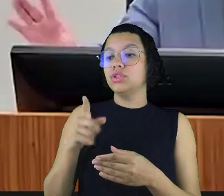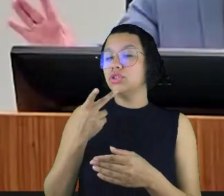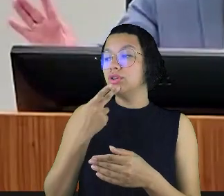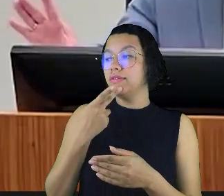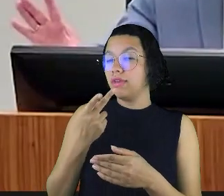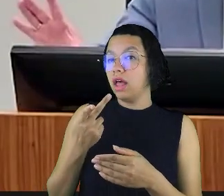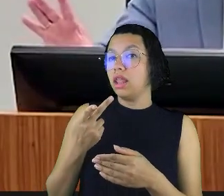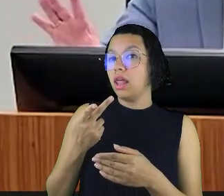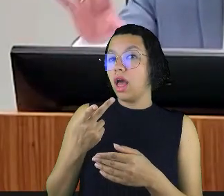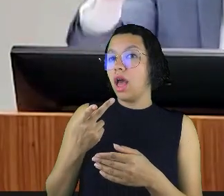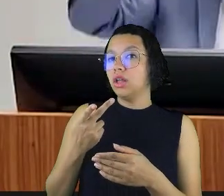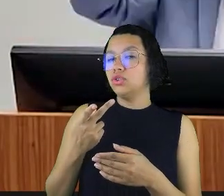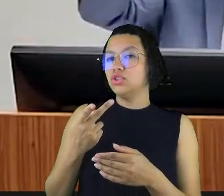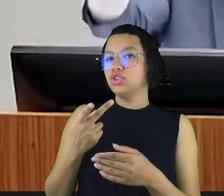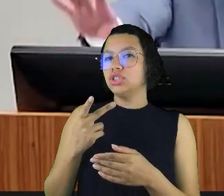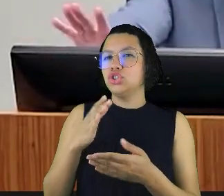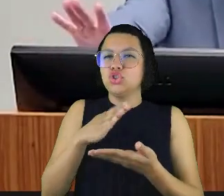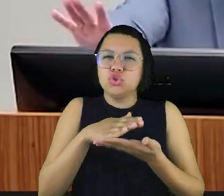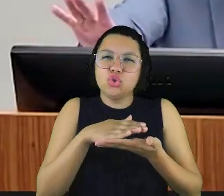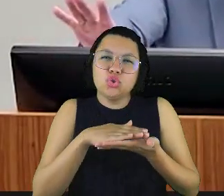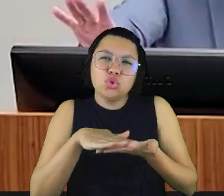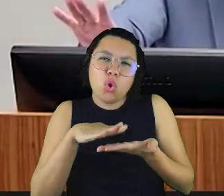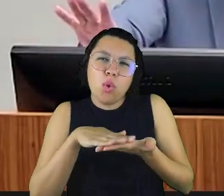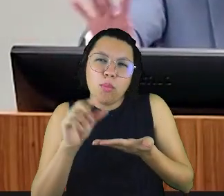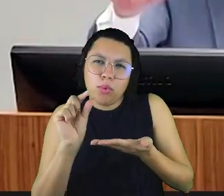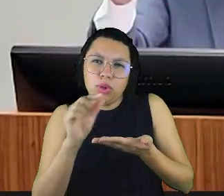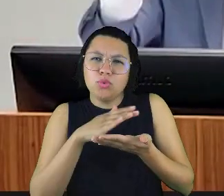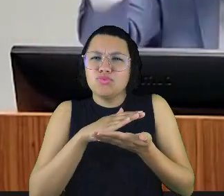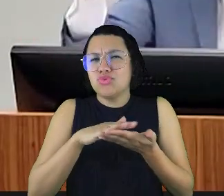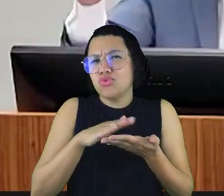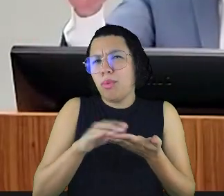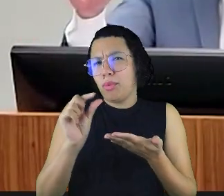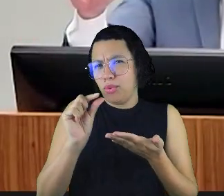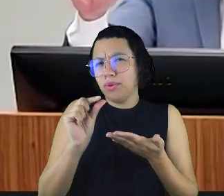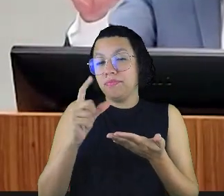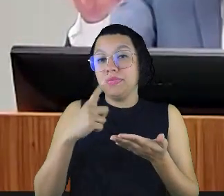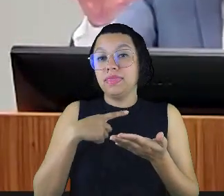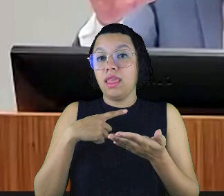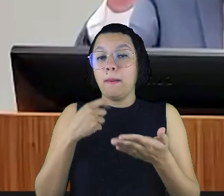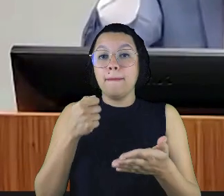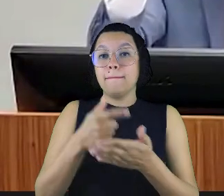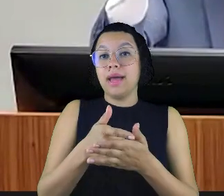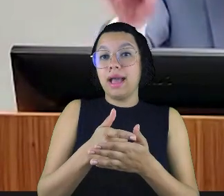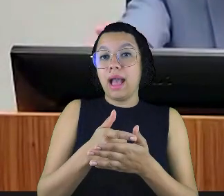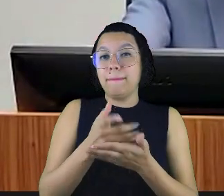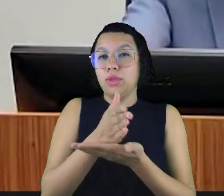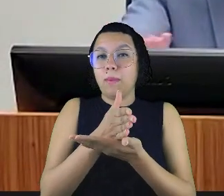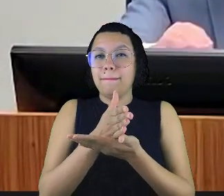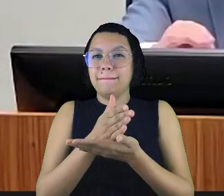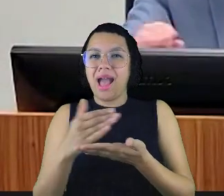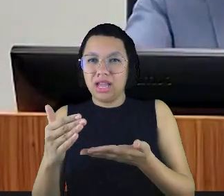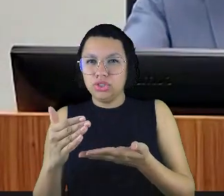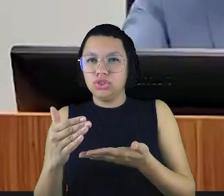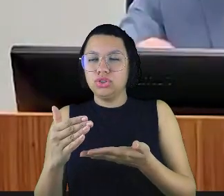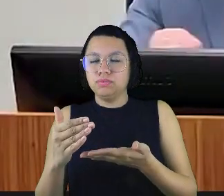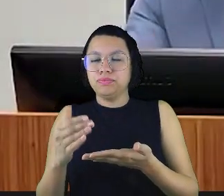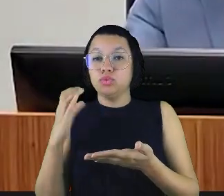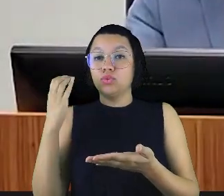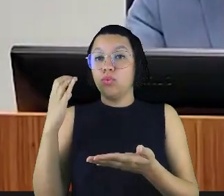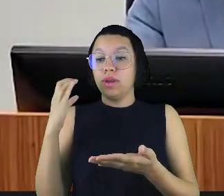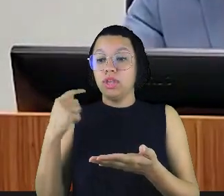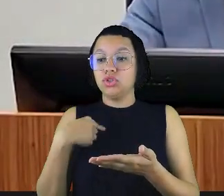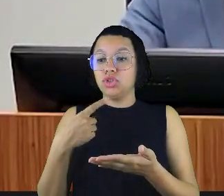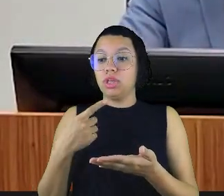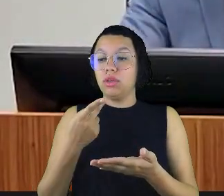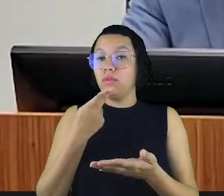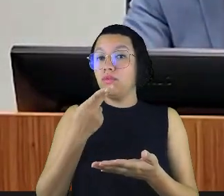de restinho. Tá? Você tem a quitação supostamente parcial do crédito, e eu recomendo a todos